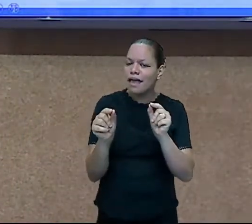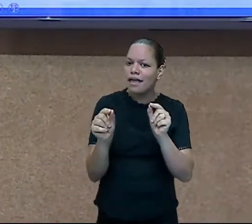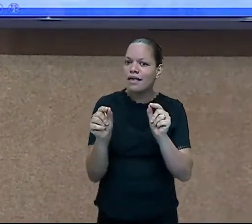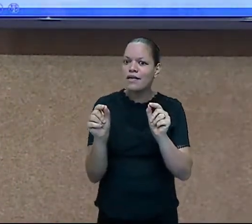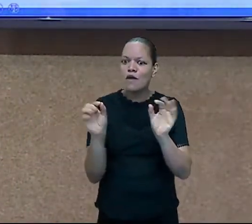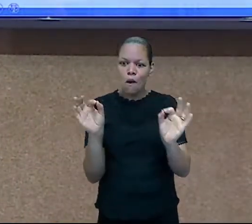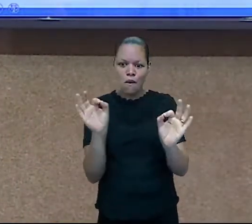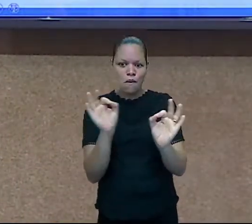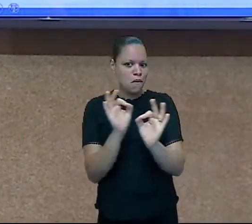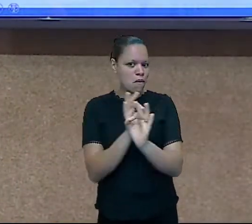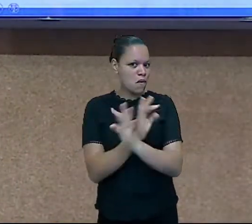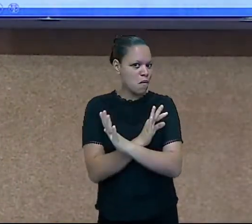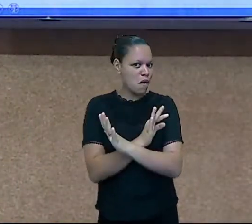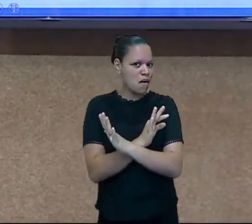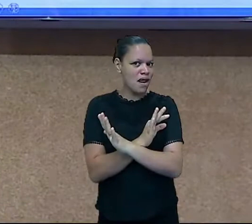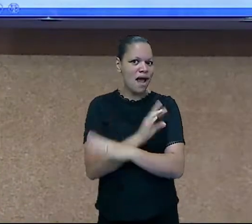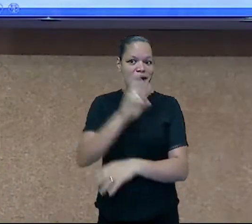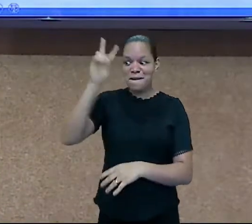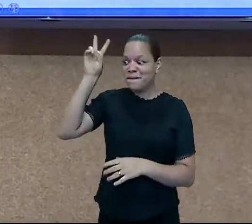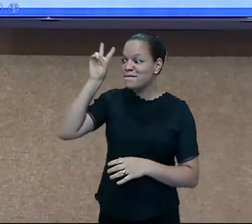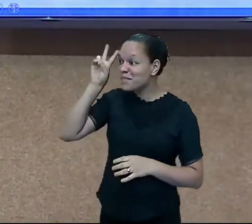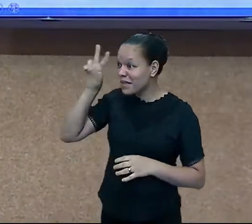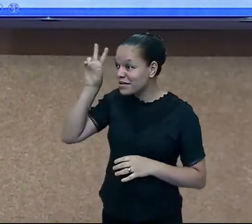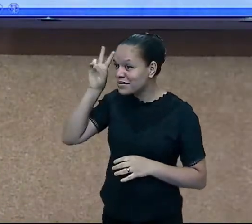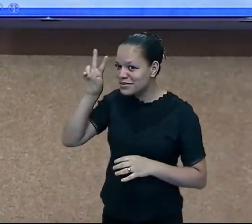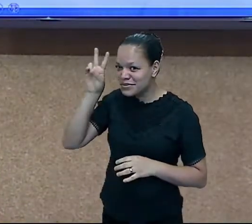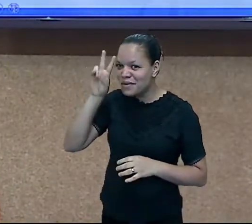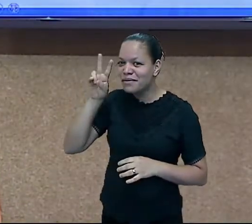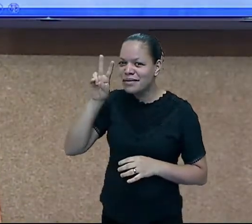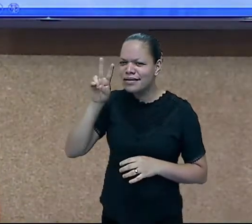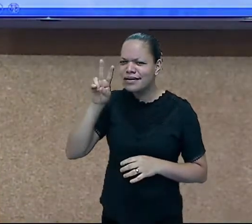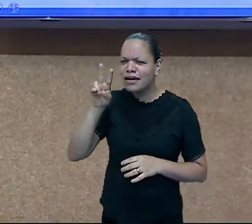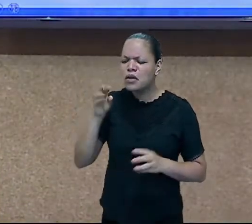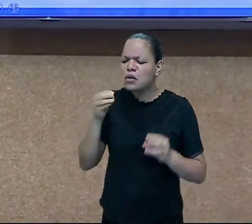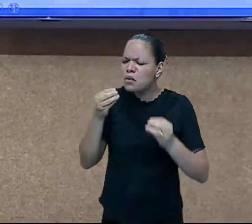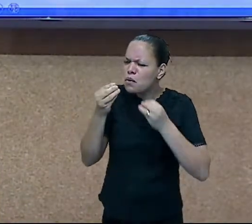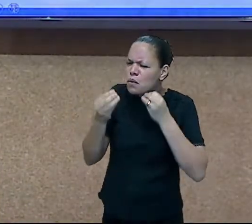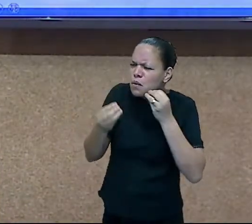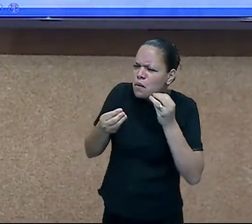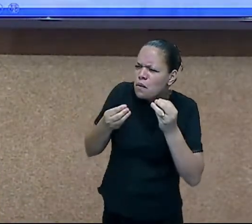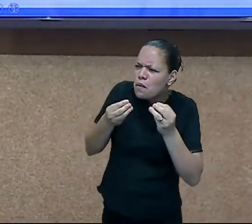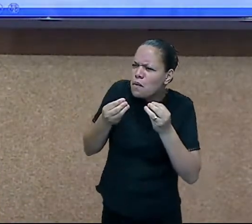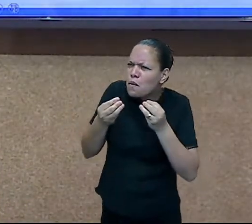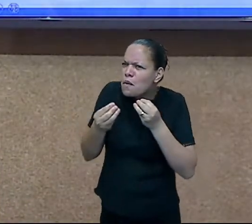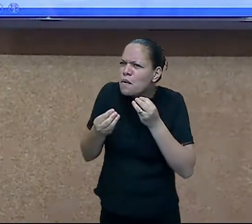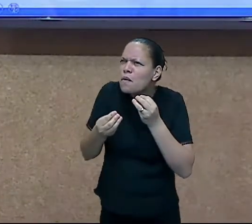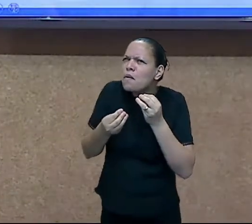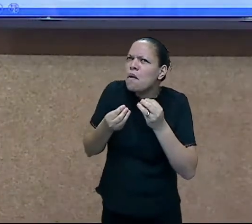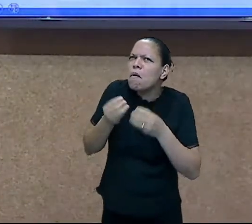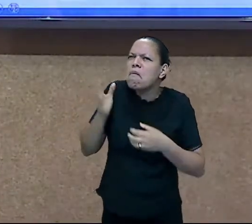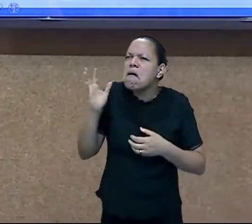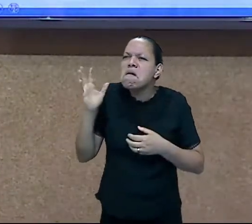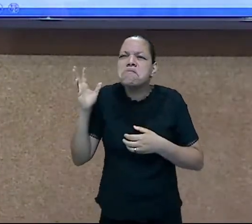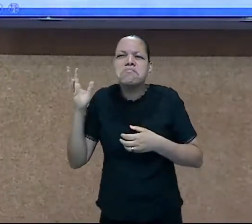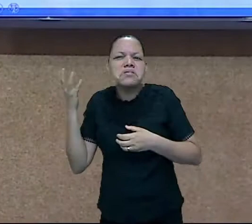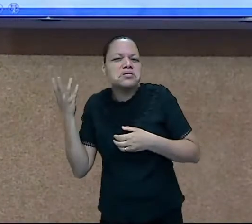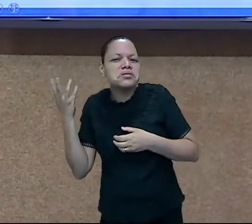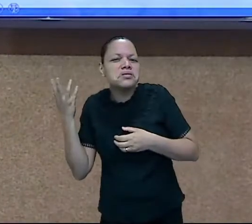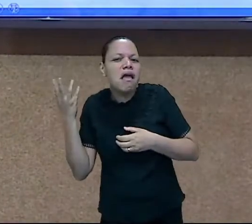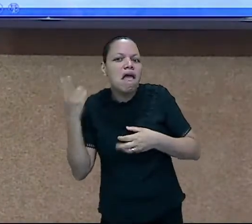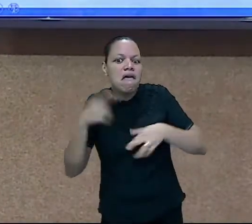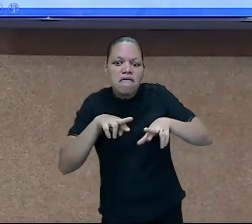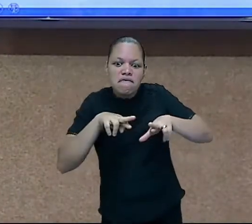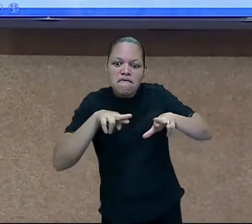Aí você começa a pensar, poderia ter sido diferente. Nossa, foi uma bobeira que deu ali